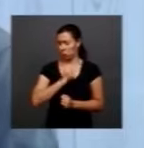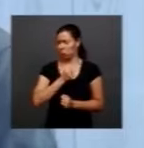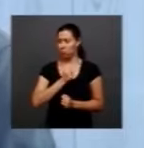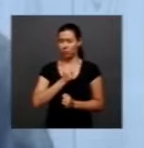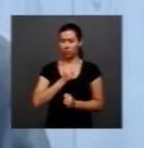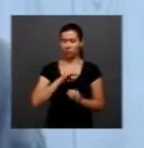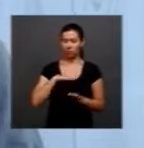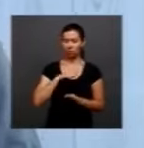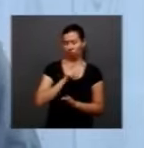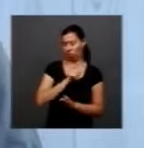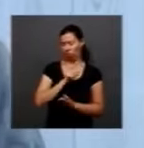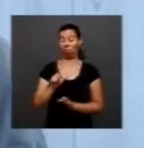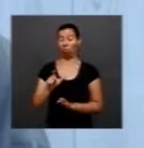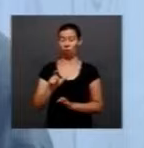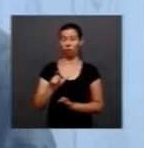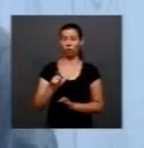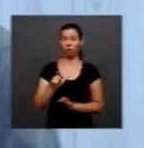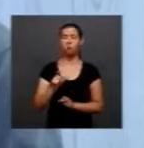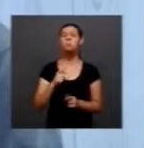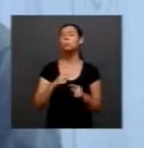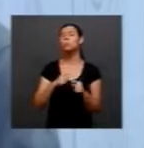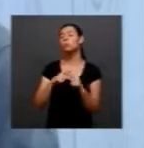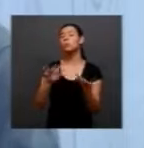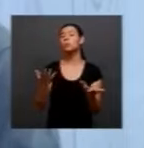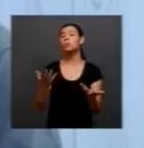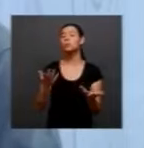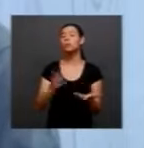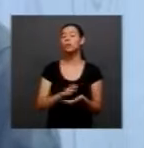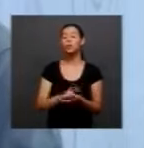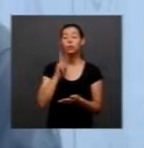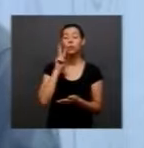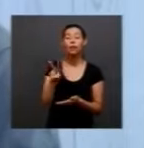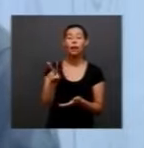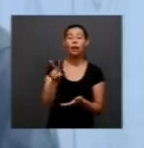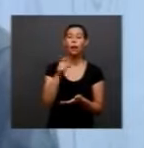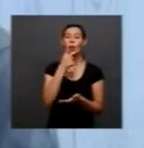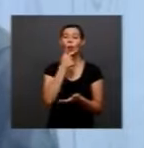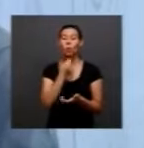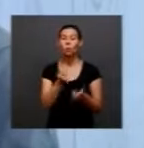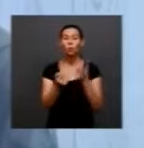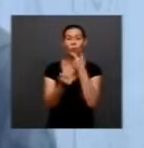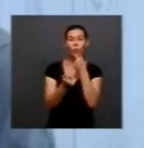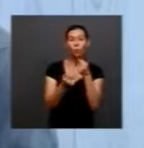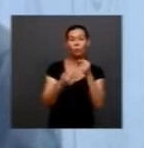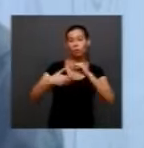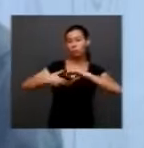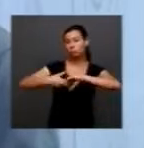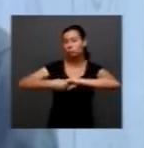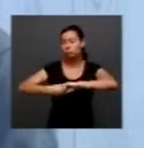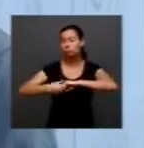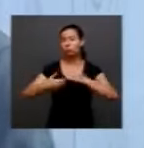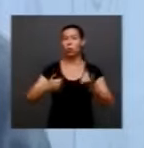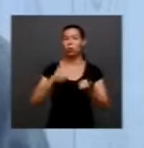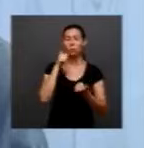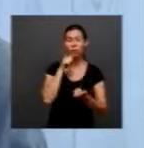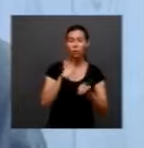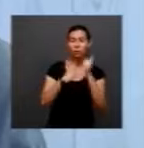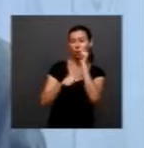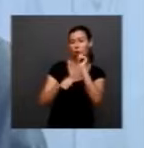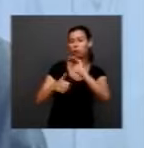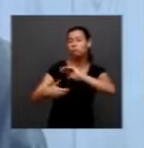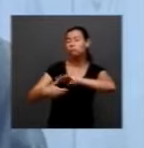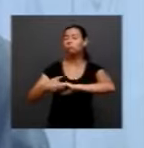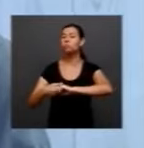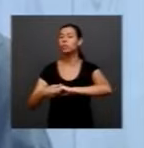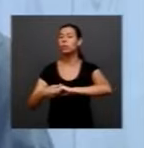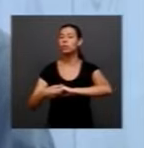eu ver um casal gay, um casal lésbica, um casal trans, de mãos dadas? Eu acho que isso sim precisaria ser combatido. O